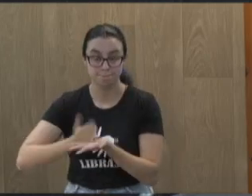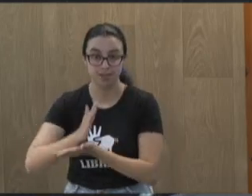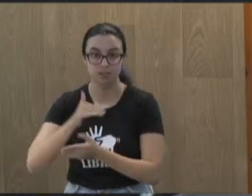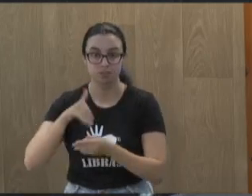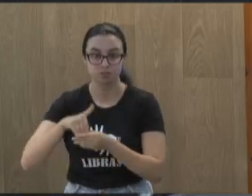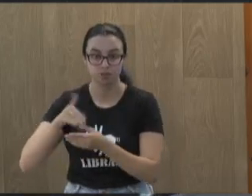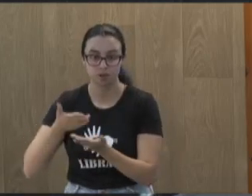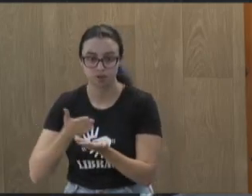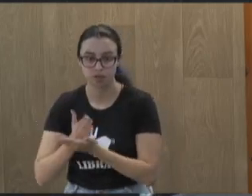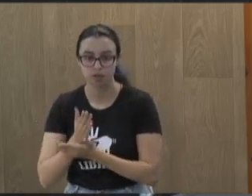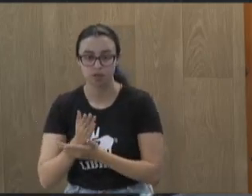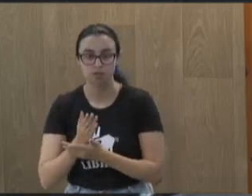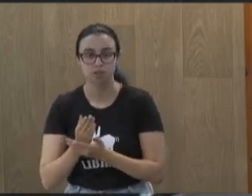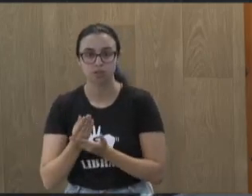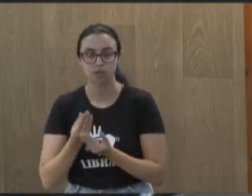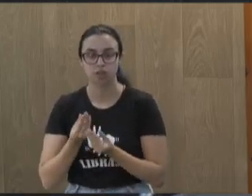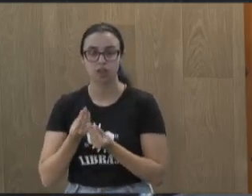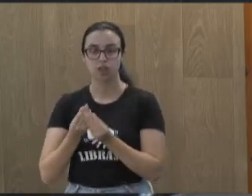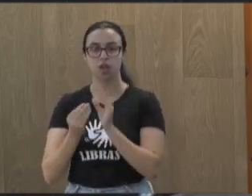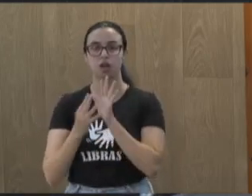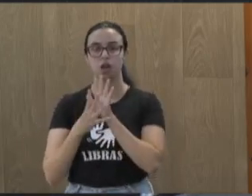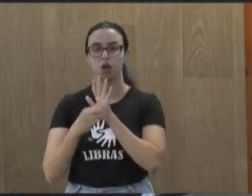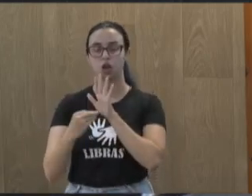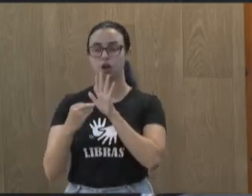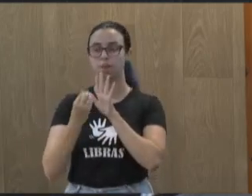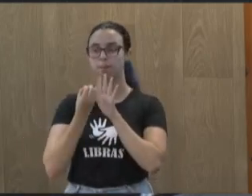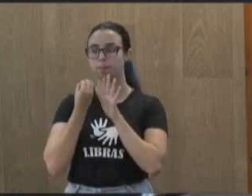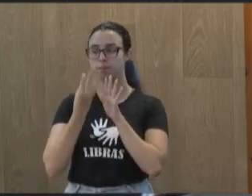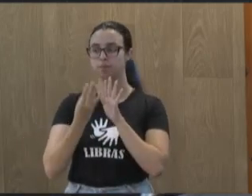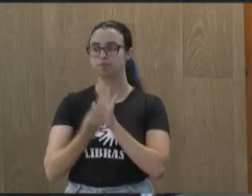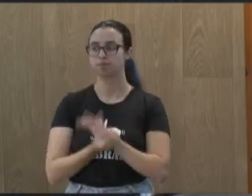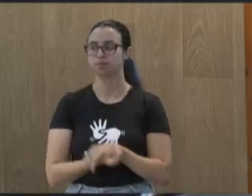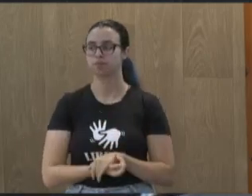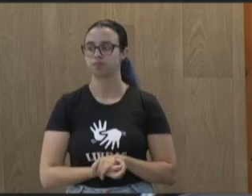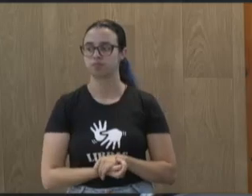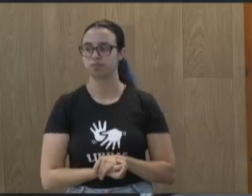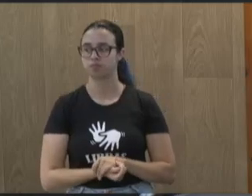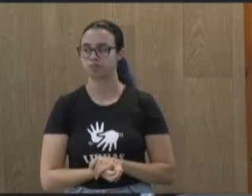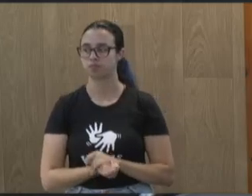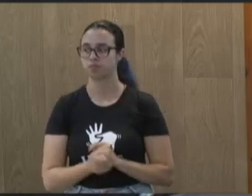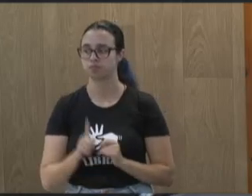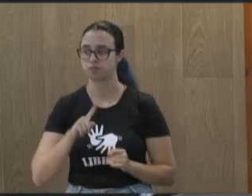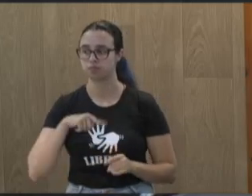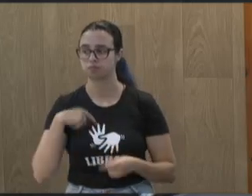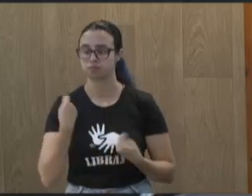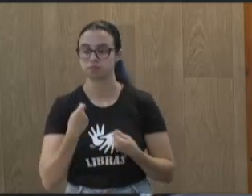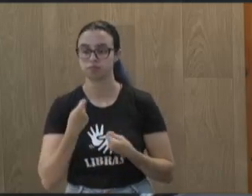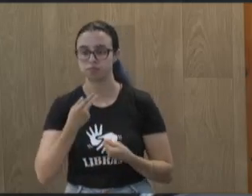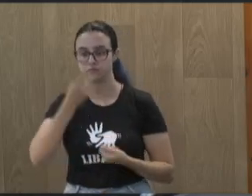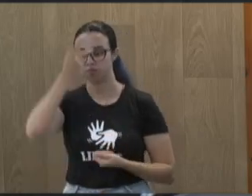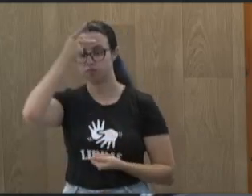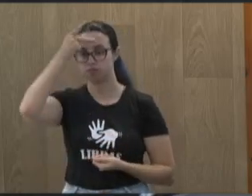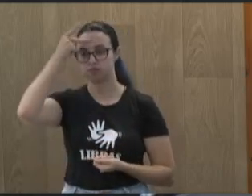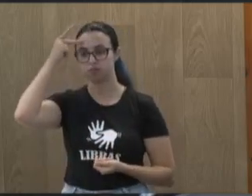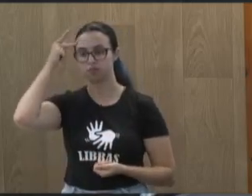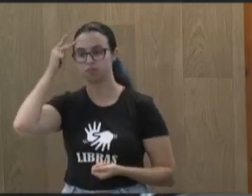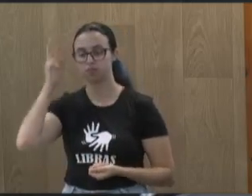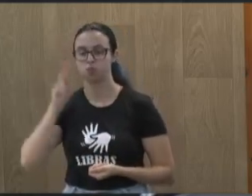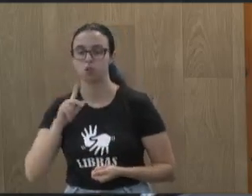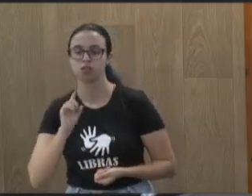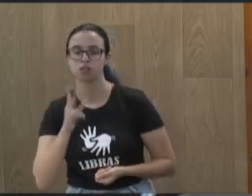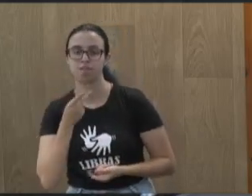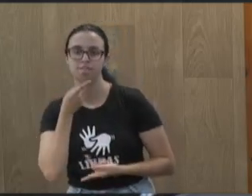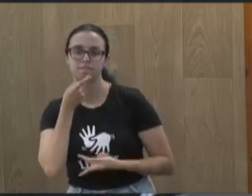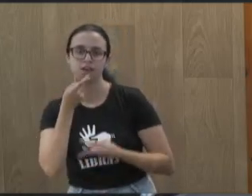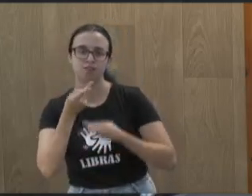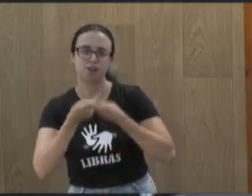armando arapuca, armando para pular dentro da casa dos outros, não. Nós temos que ser pessoas, não só de palavras,